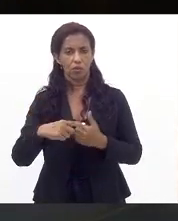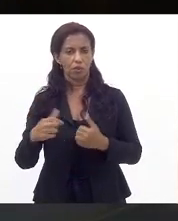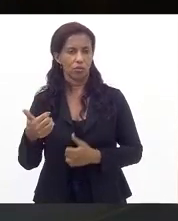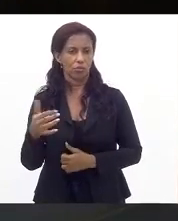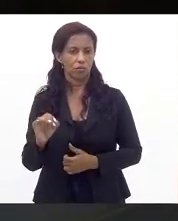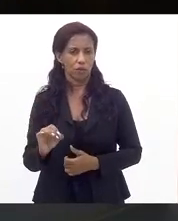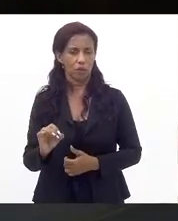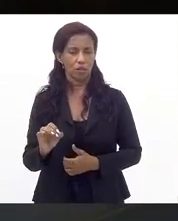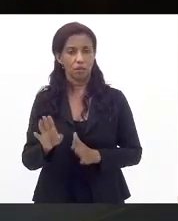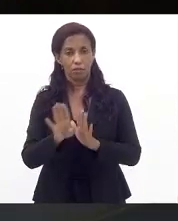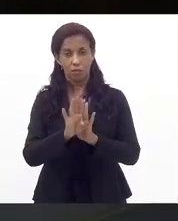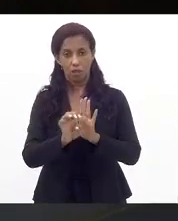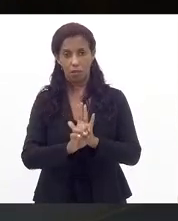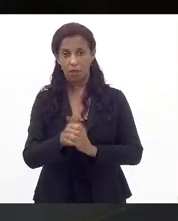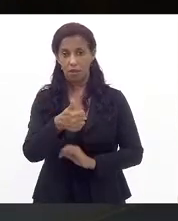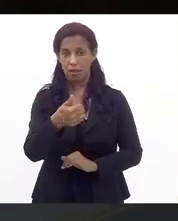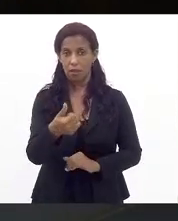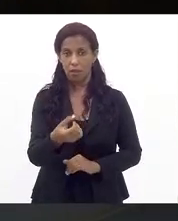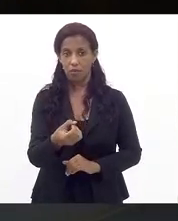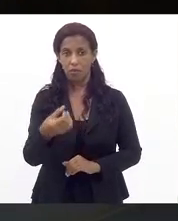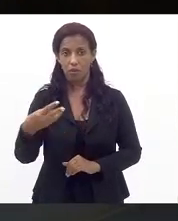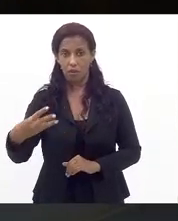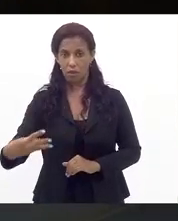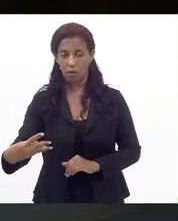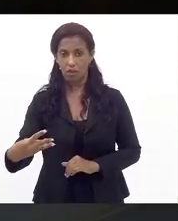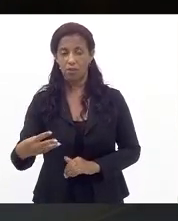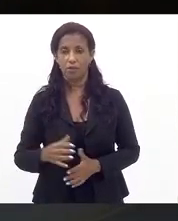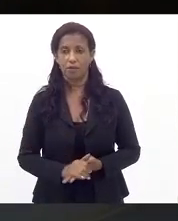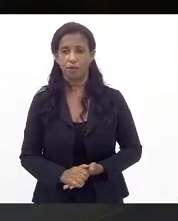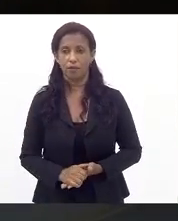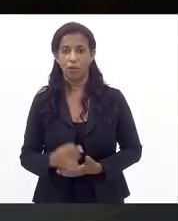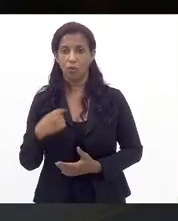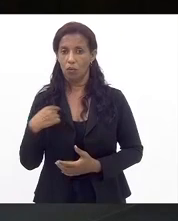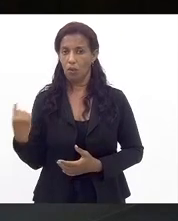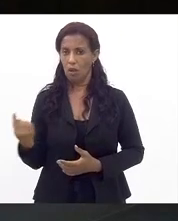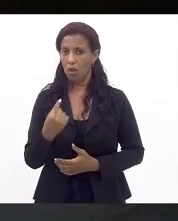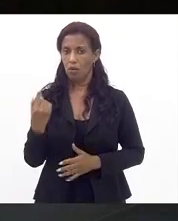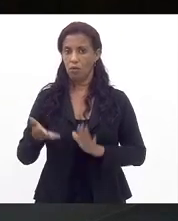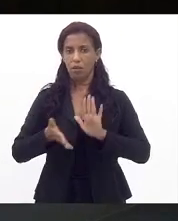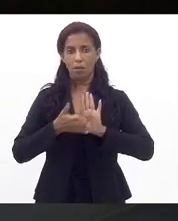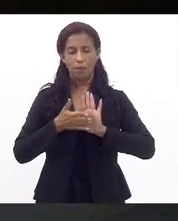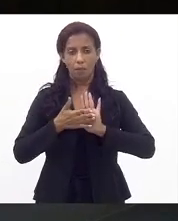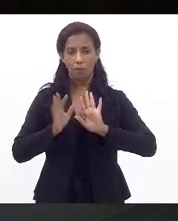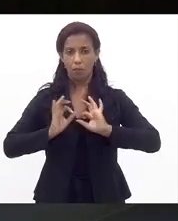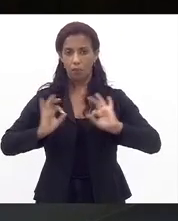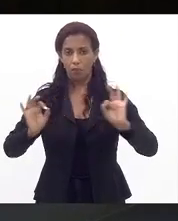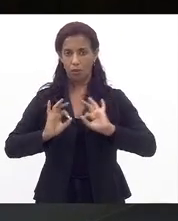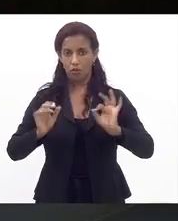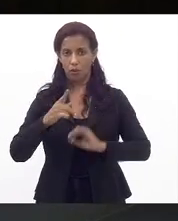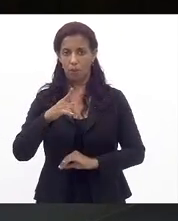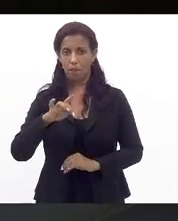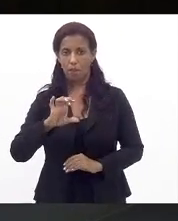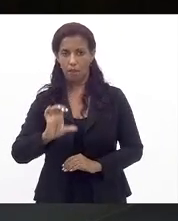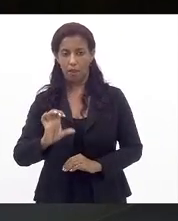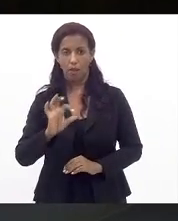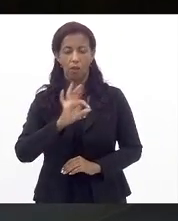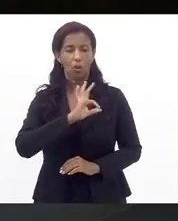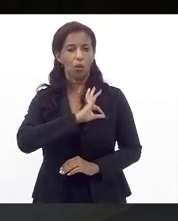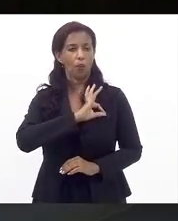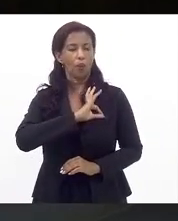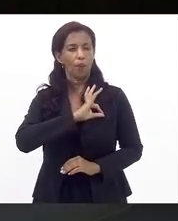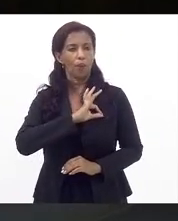10º da emenda 103 não é a nossa proposta tá de PEC o